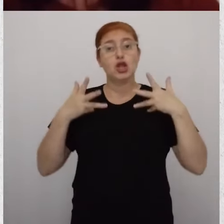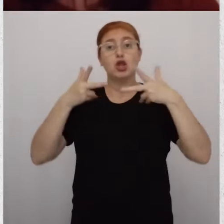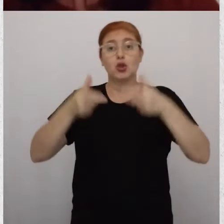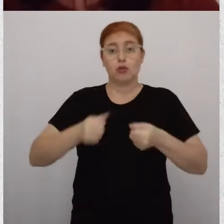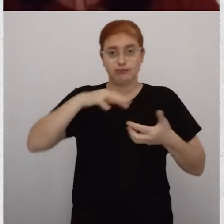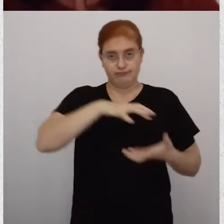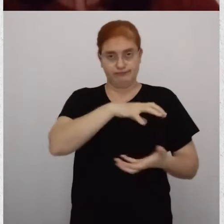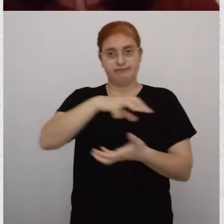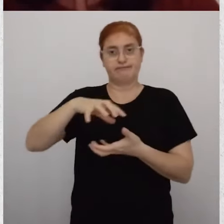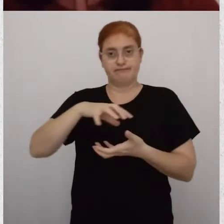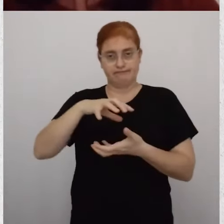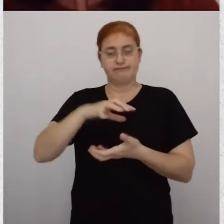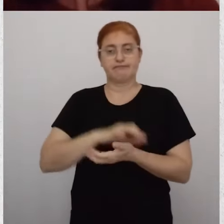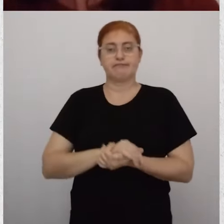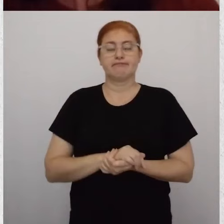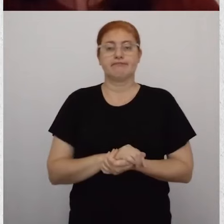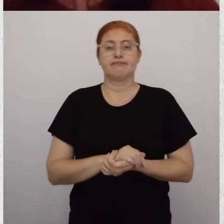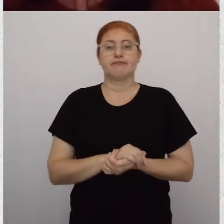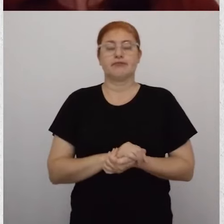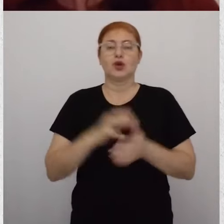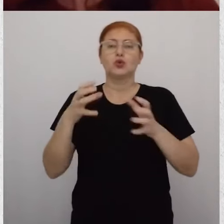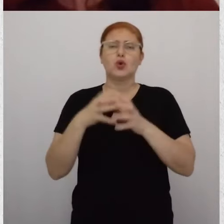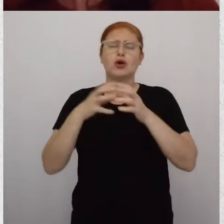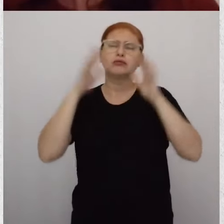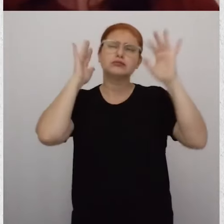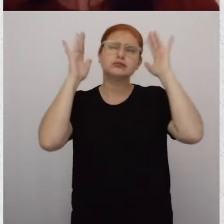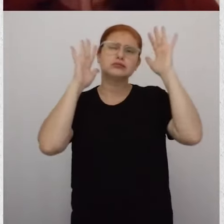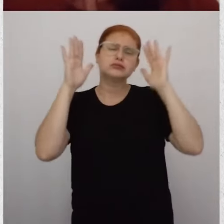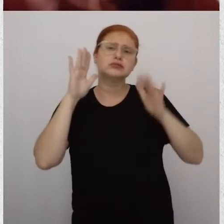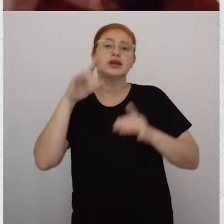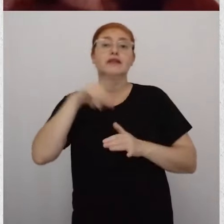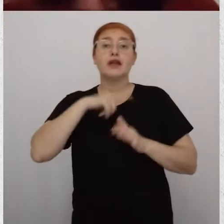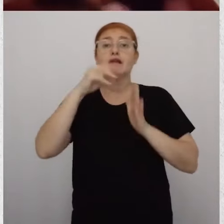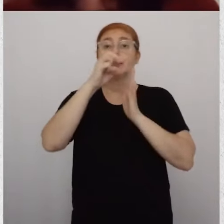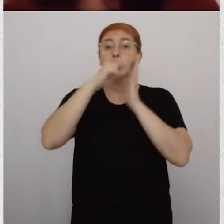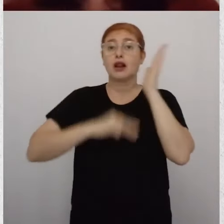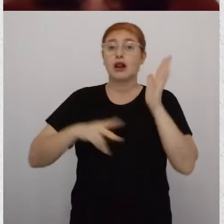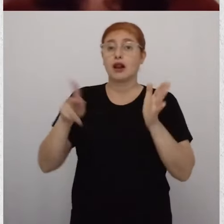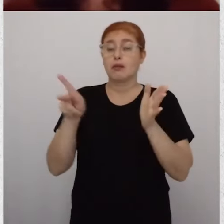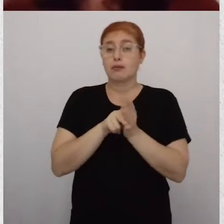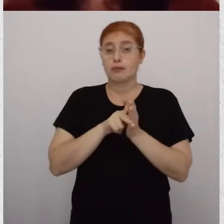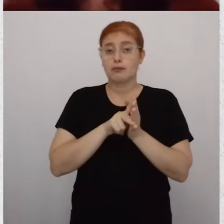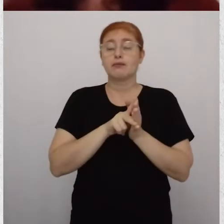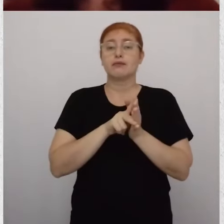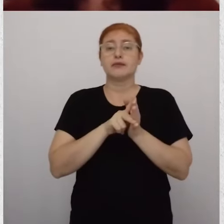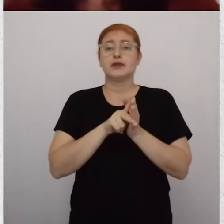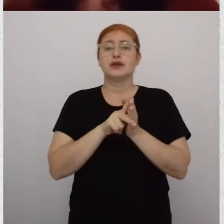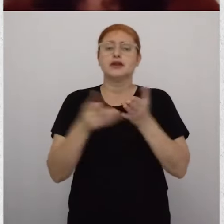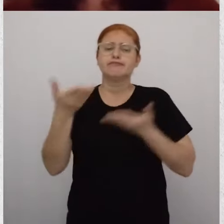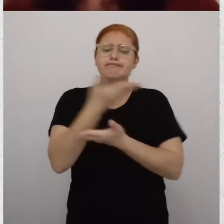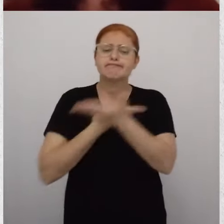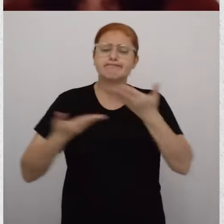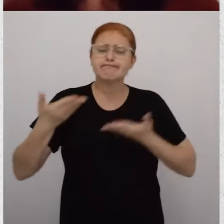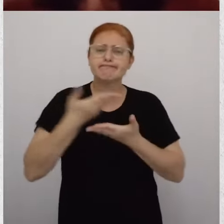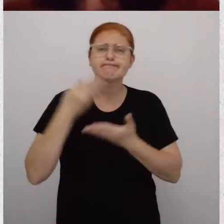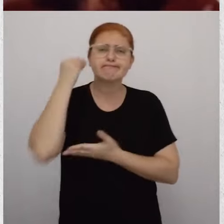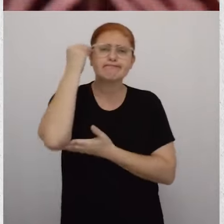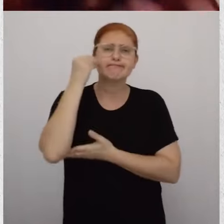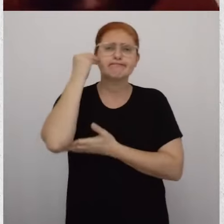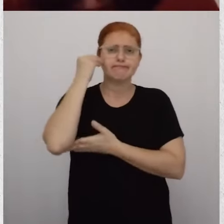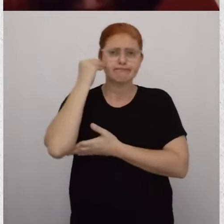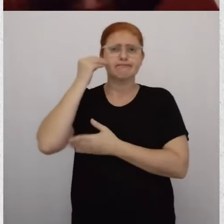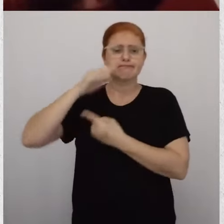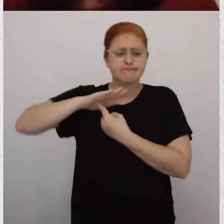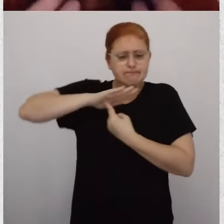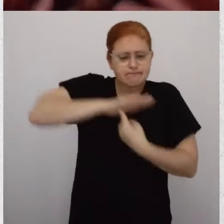assim. Os grupos de autorreflexão têm uma metodologia muito própria, assim, de partilha das experiências de opressão,